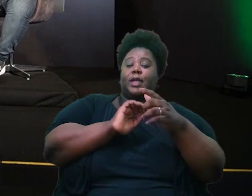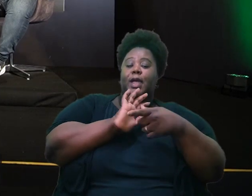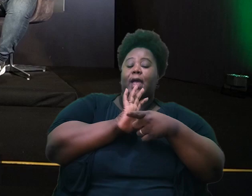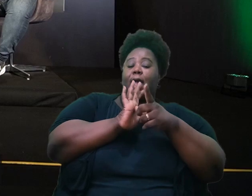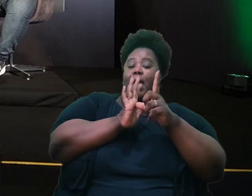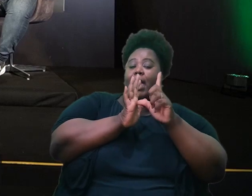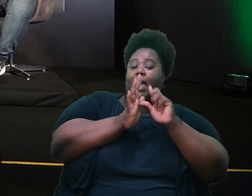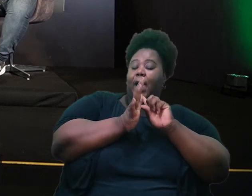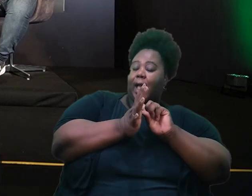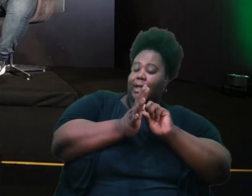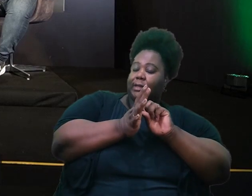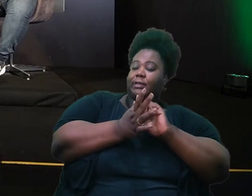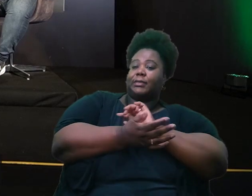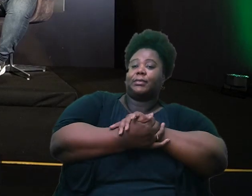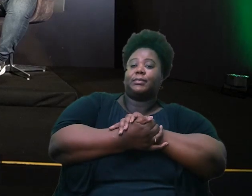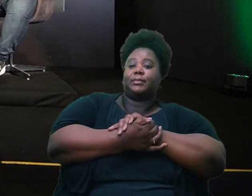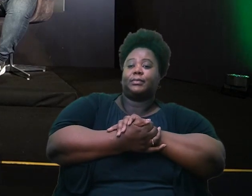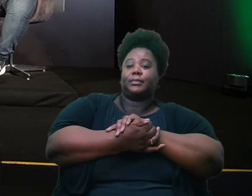de